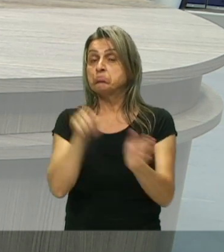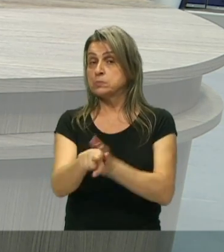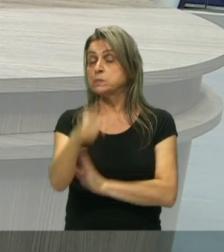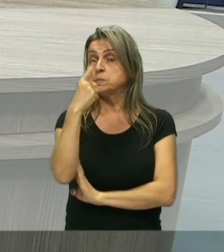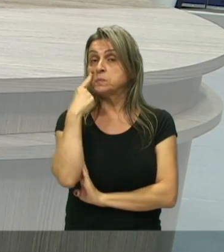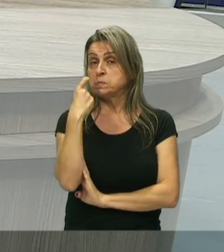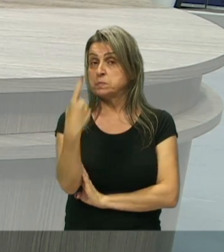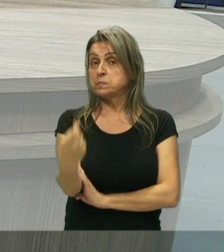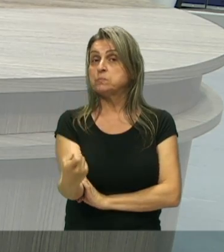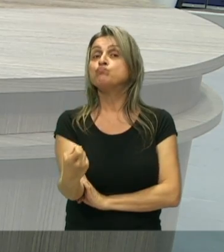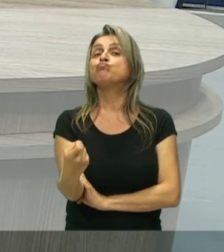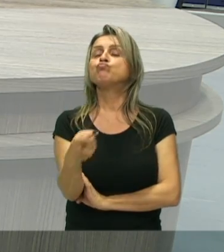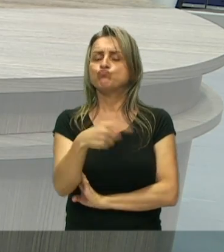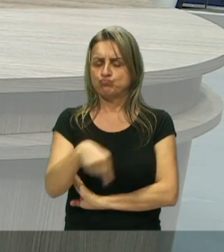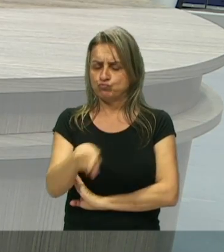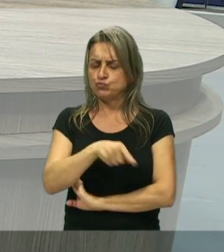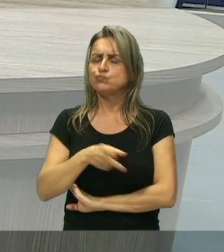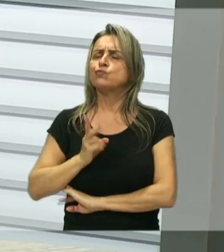essa situação.